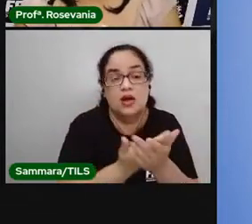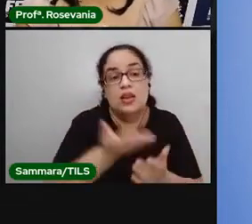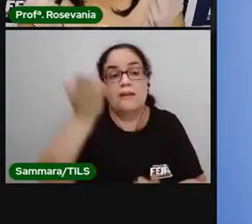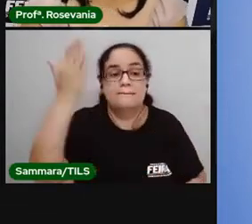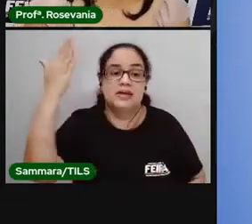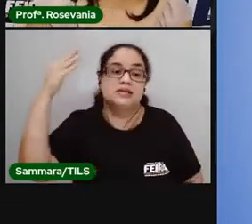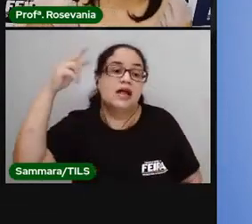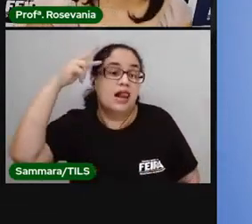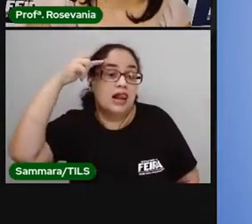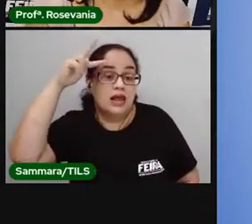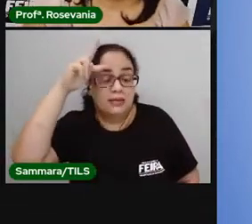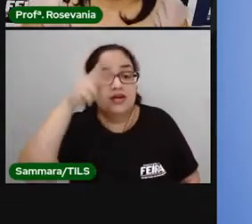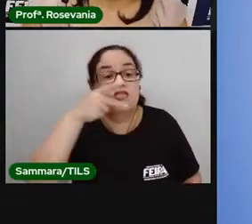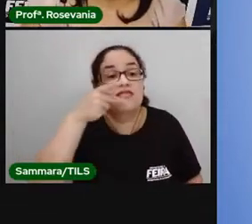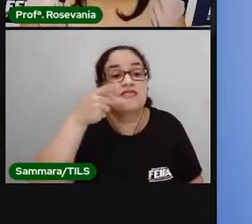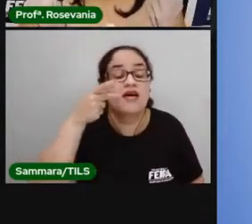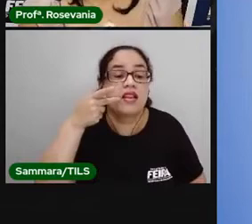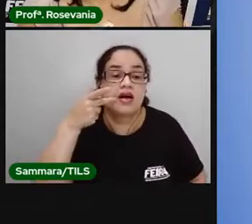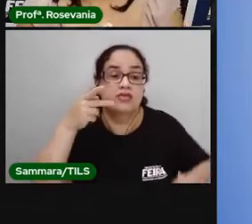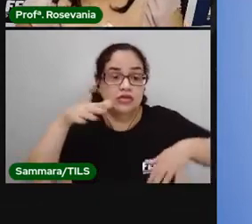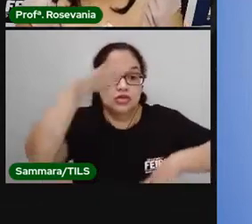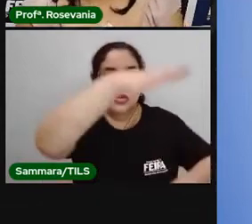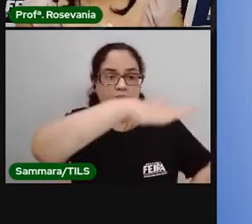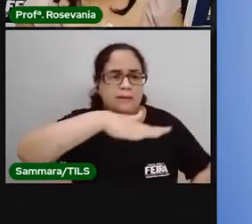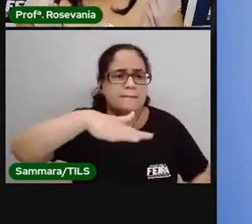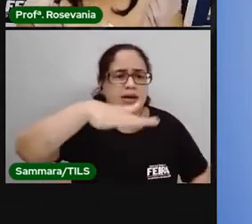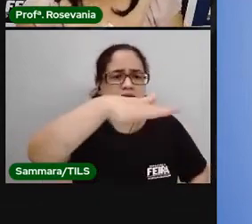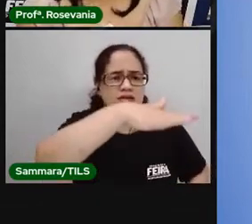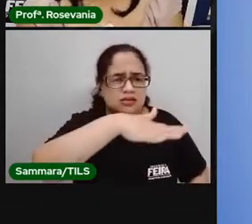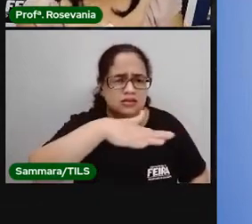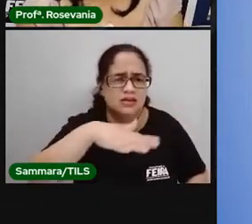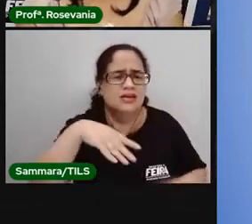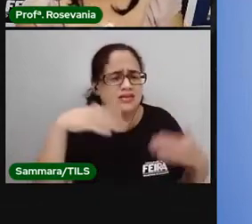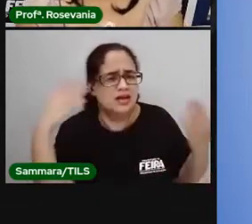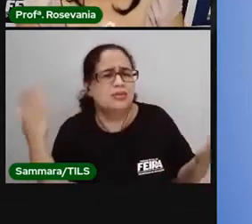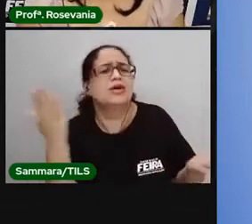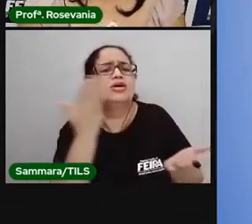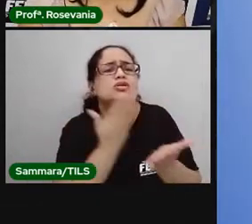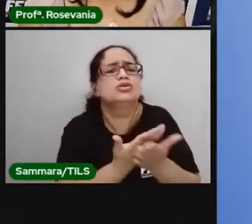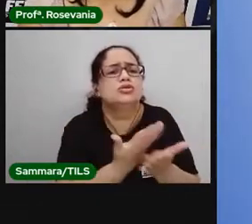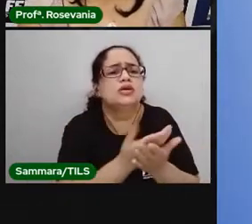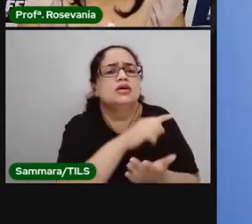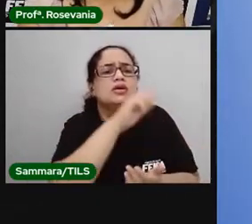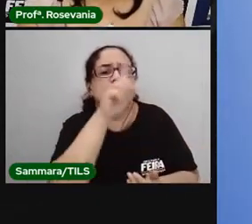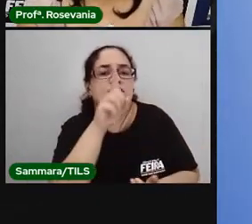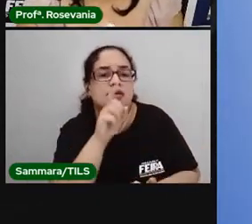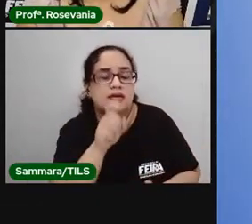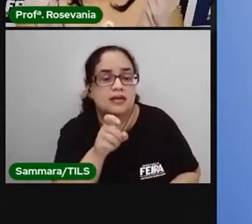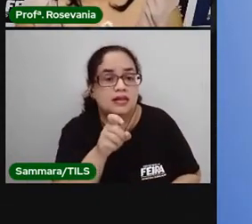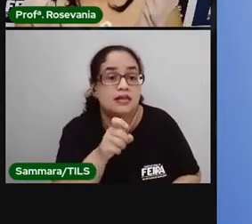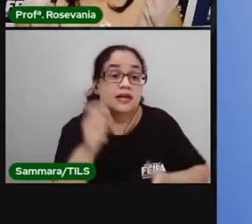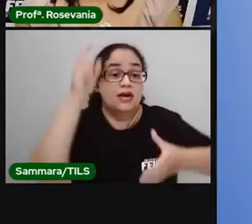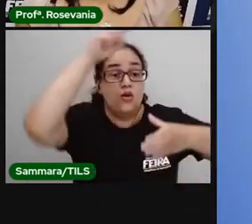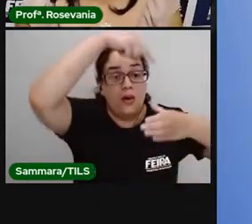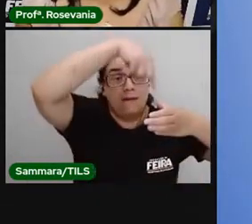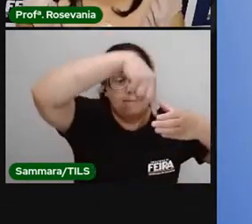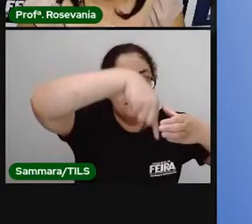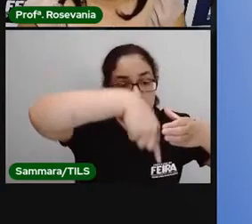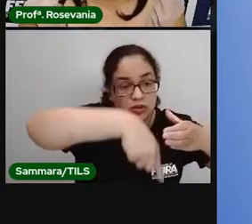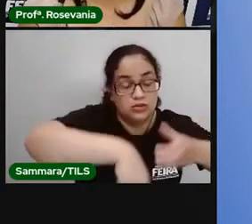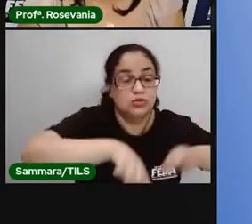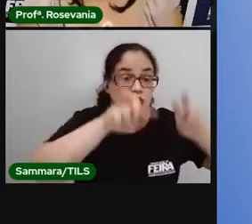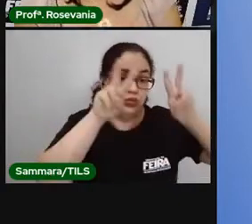que nós falamos sobre as paisagens. O que será que nós vamos estudar agora? Nós vamos aprofundar um pouco